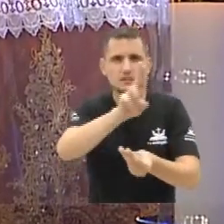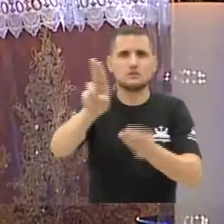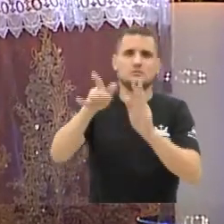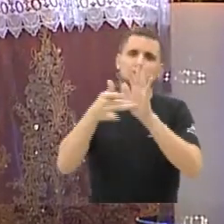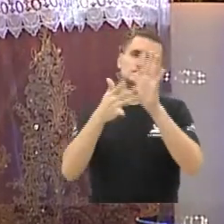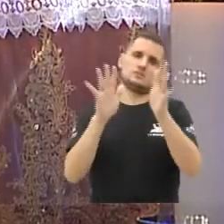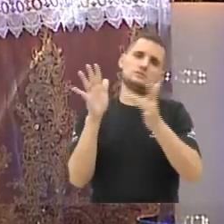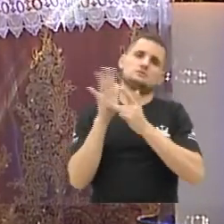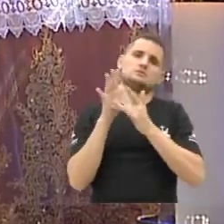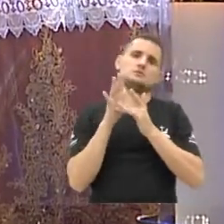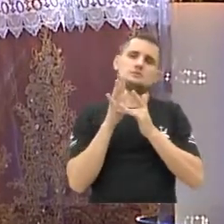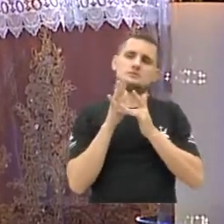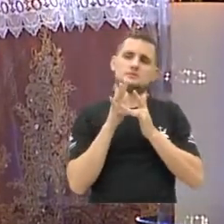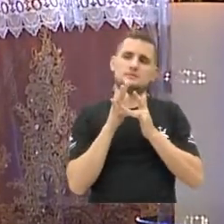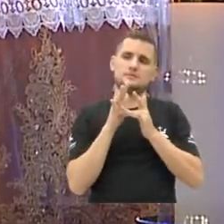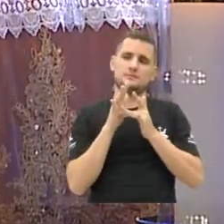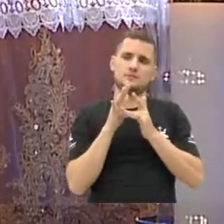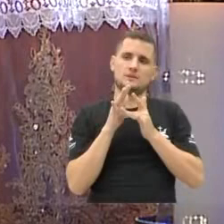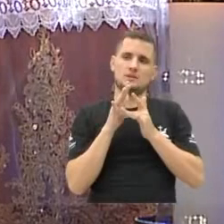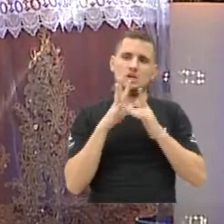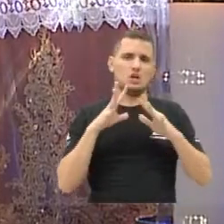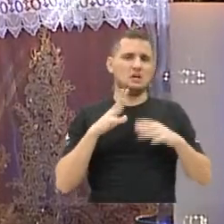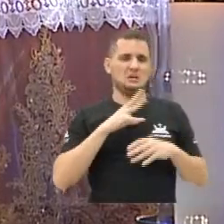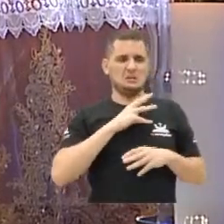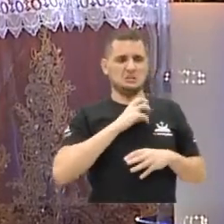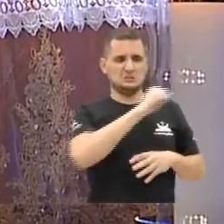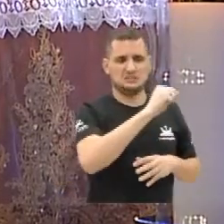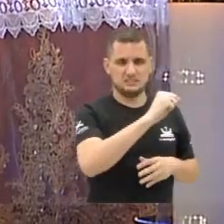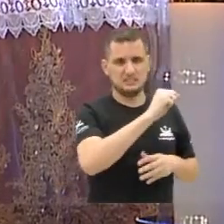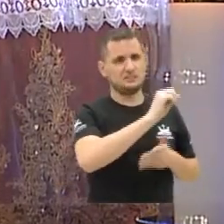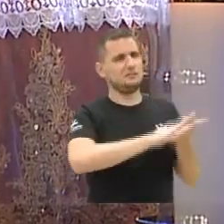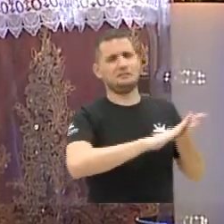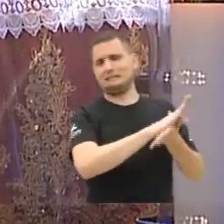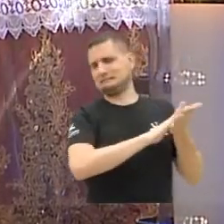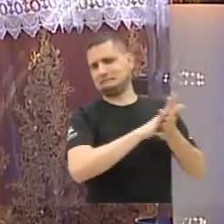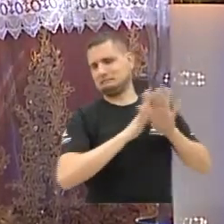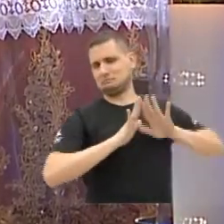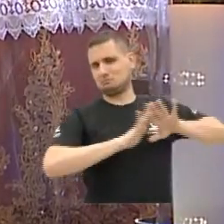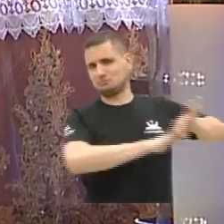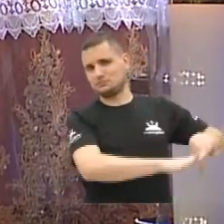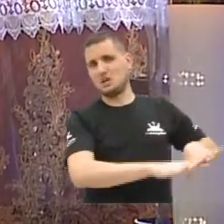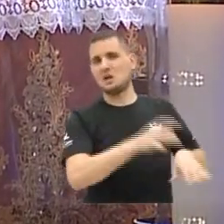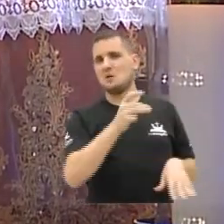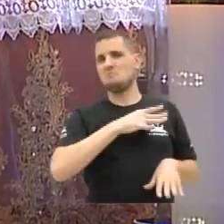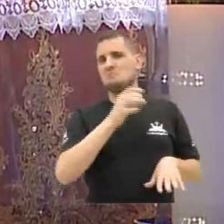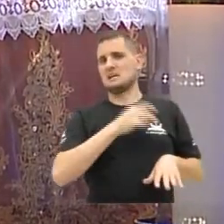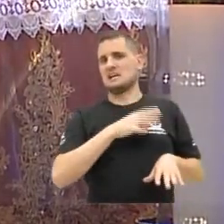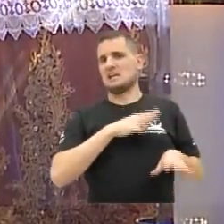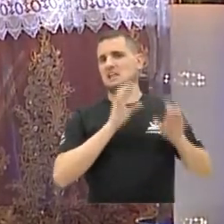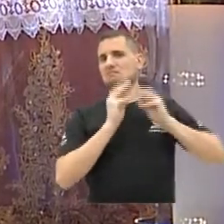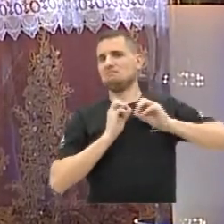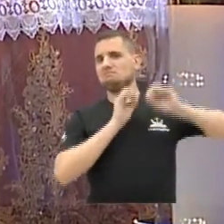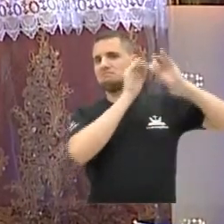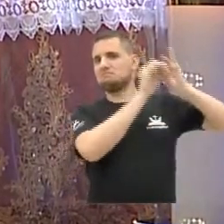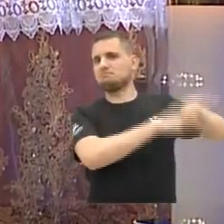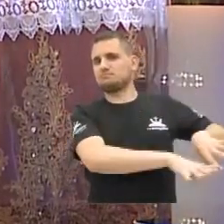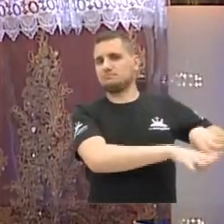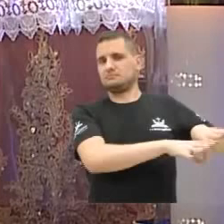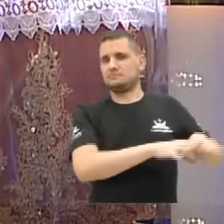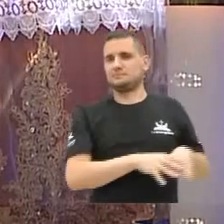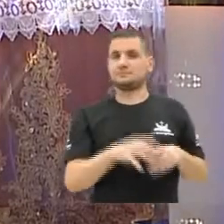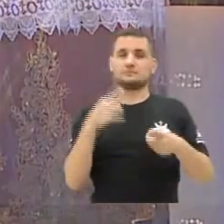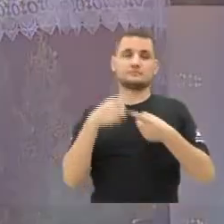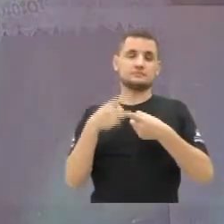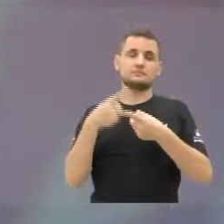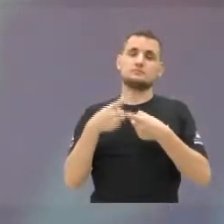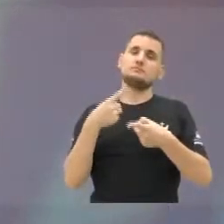Jesus. O suicídio não vai dominar você mais, o medo não vai mais te paralisar, porque